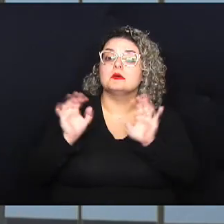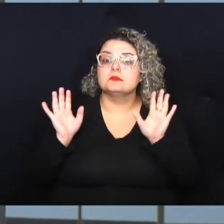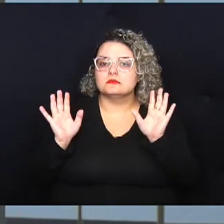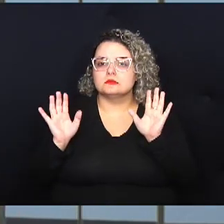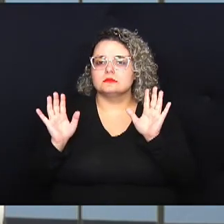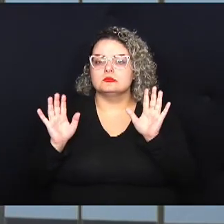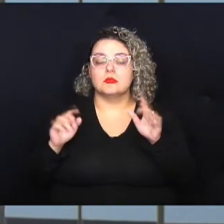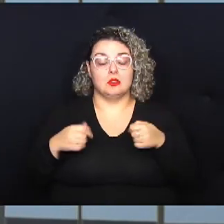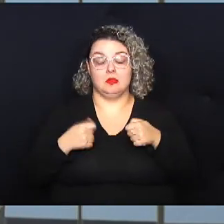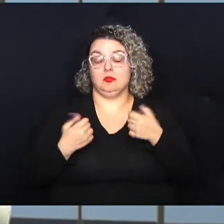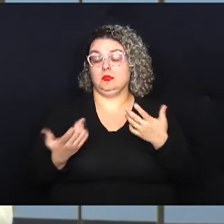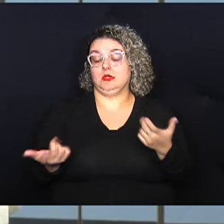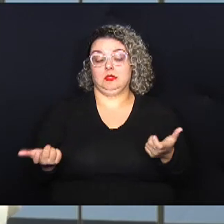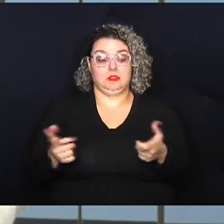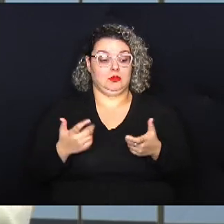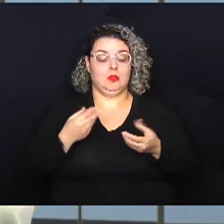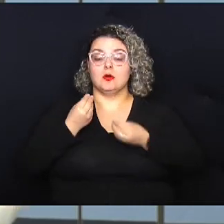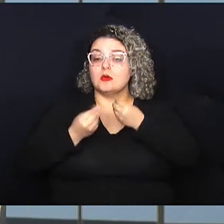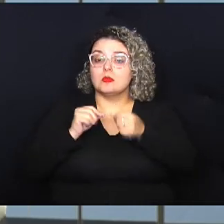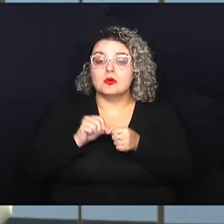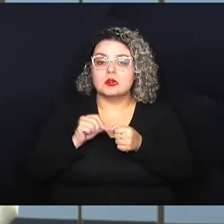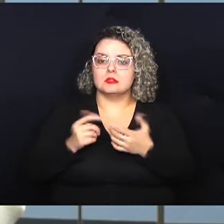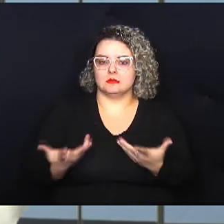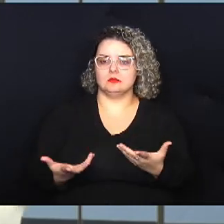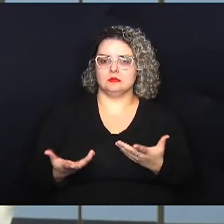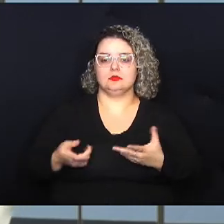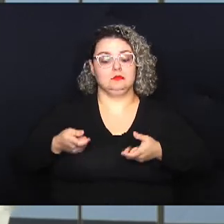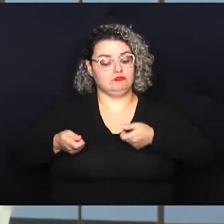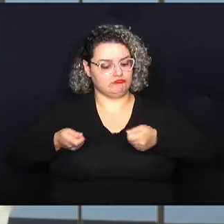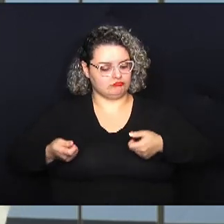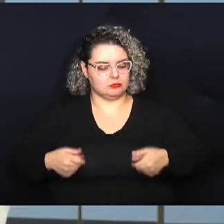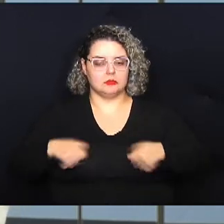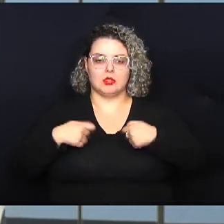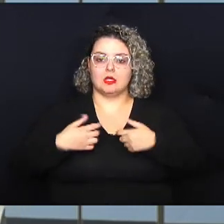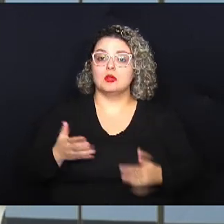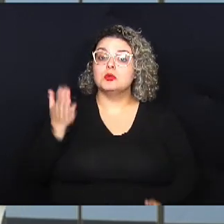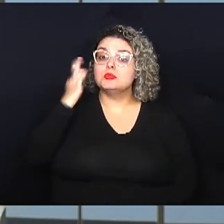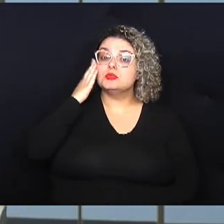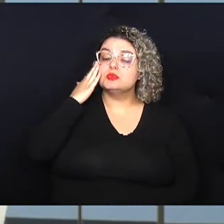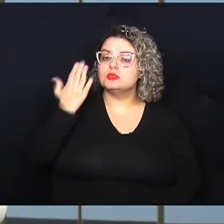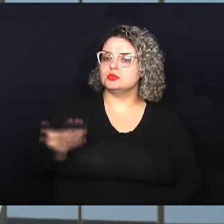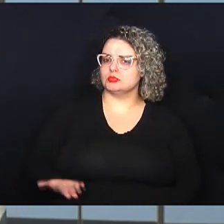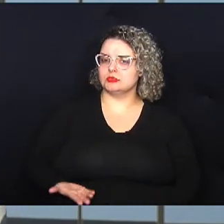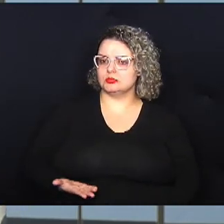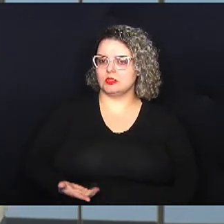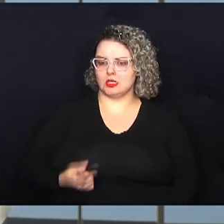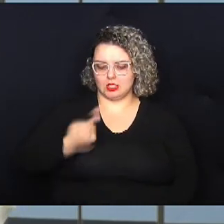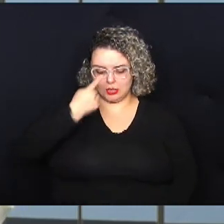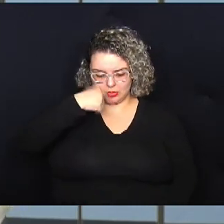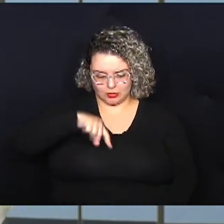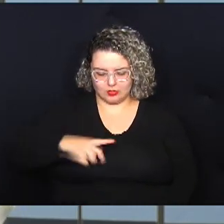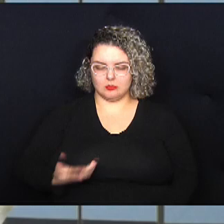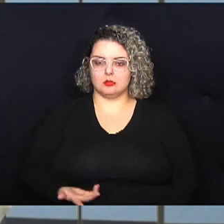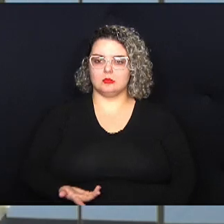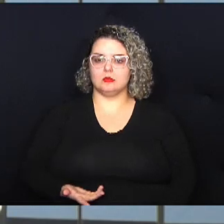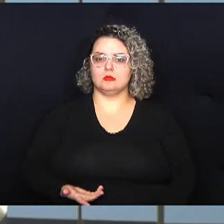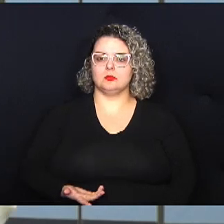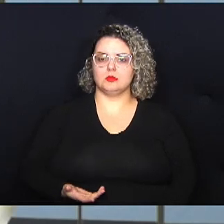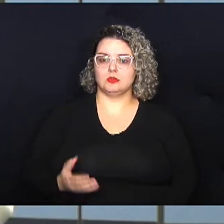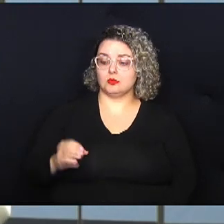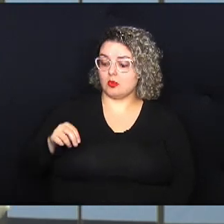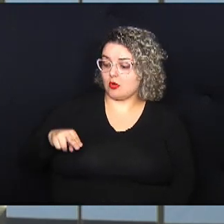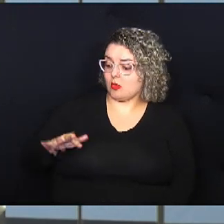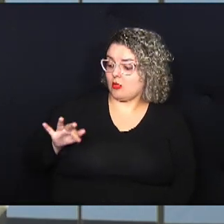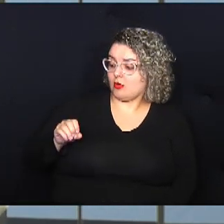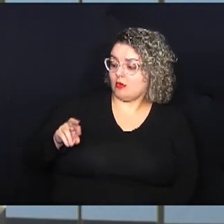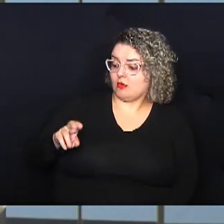falei, eu preciso diminuir. Como que eu vou fazer isso? Eu preciso me segurar. Eu preciso entender como o perfil do conforme